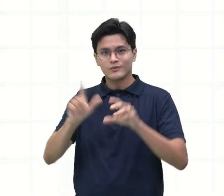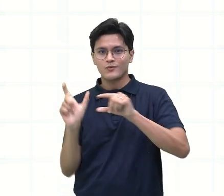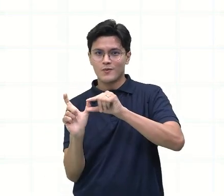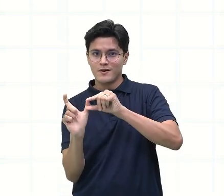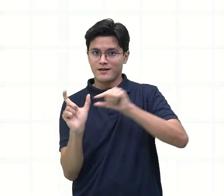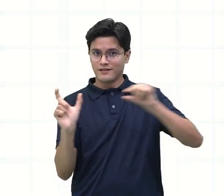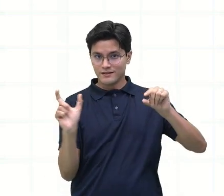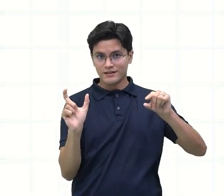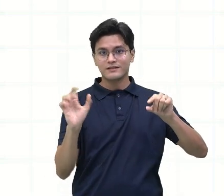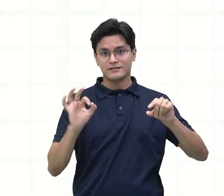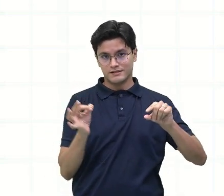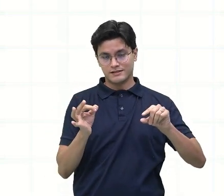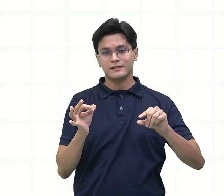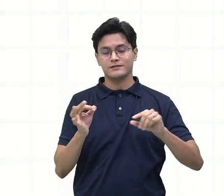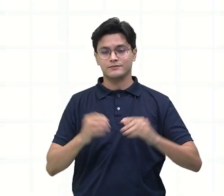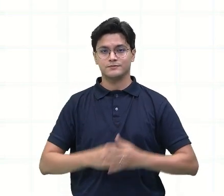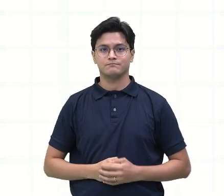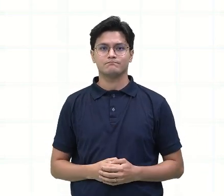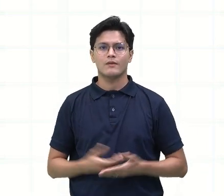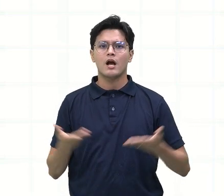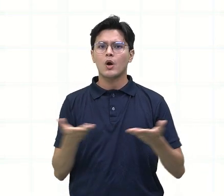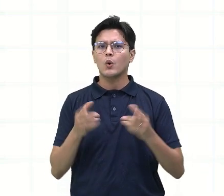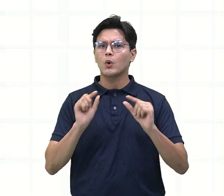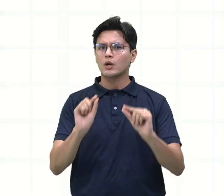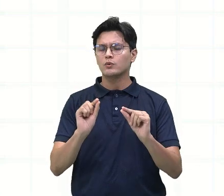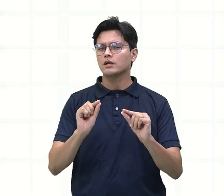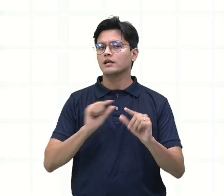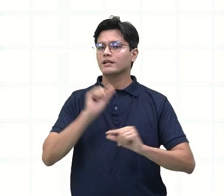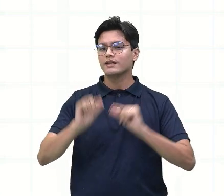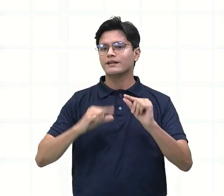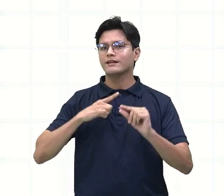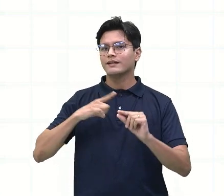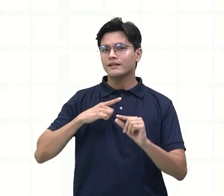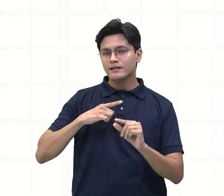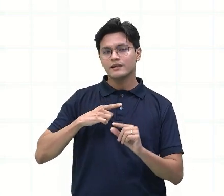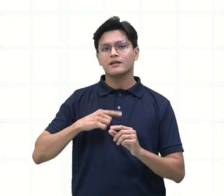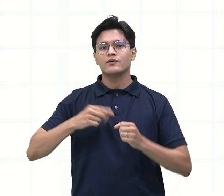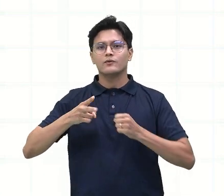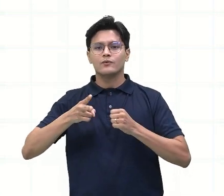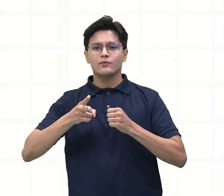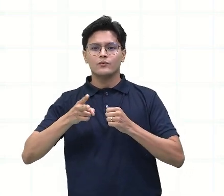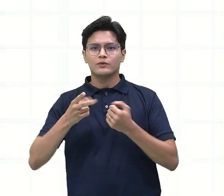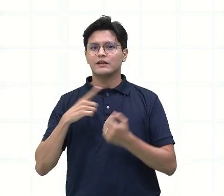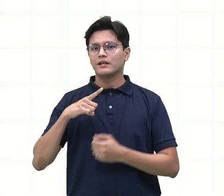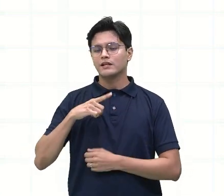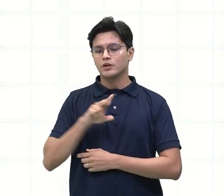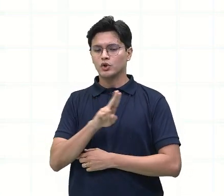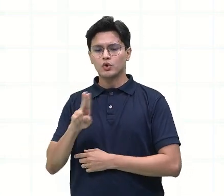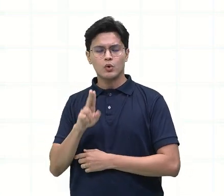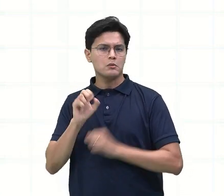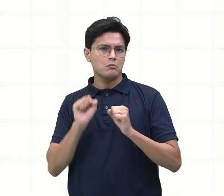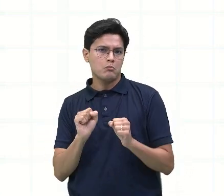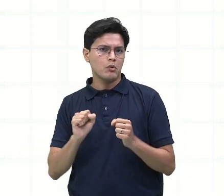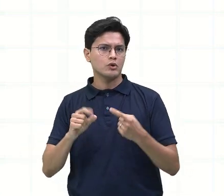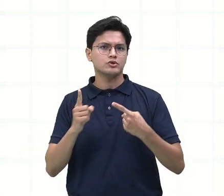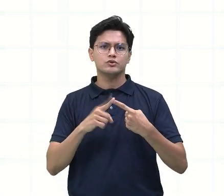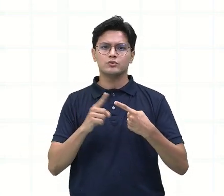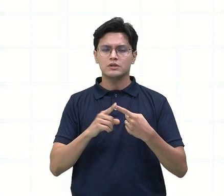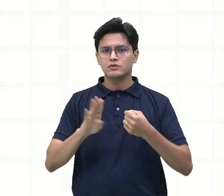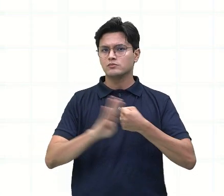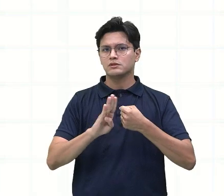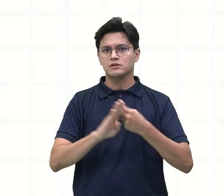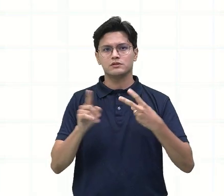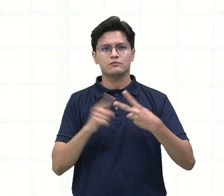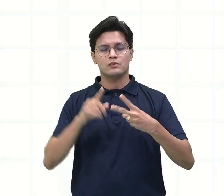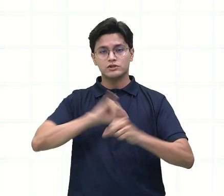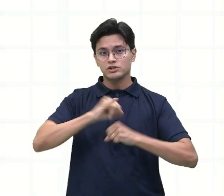perfeito. E no predicado nominal nós temos um nome, que pode ser um substantivo, um adjetivo ou um verbo, né? Ou, desculpa, ou